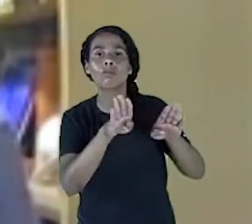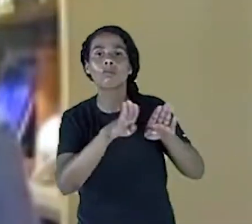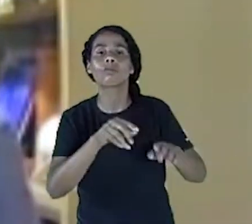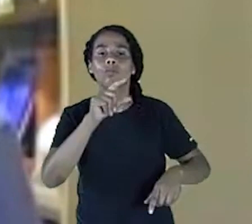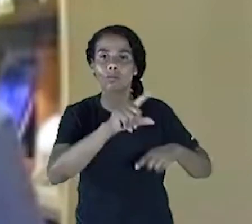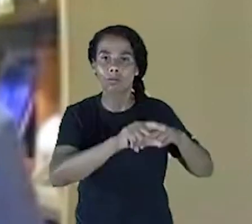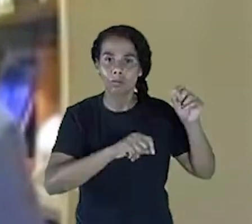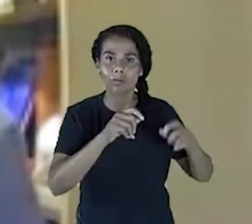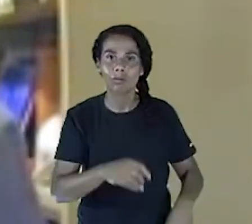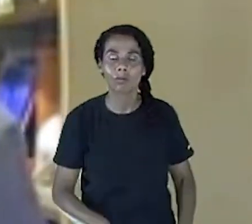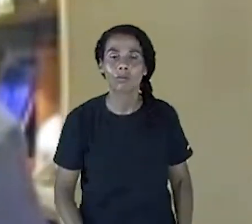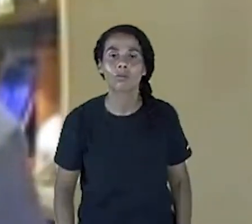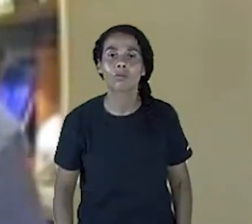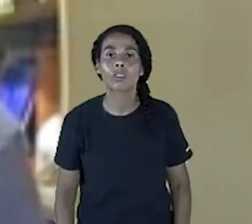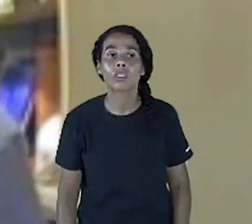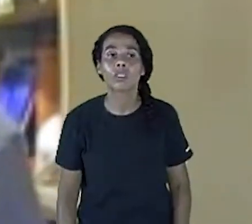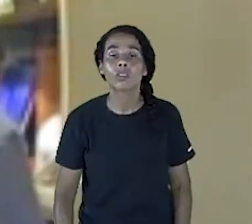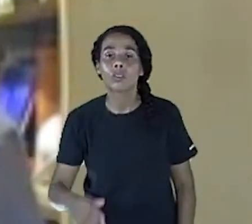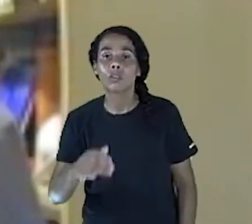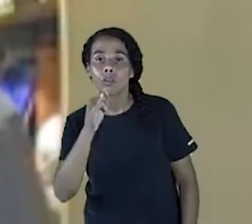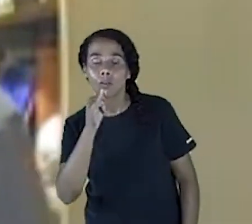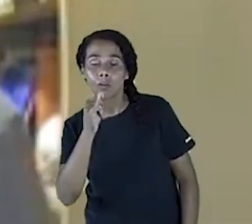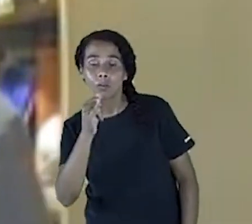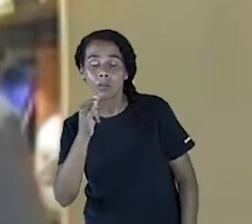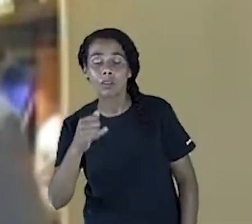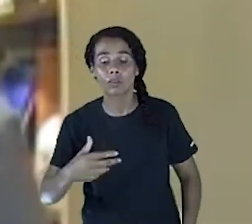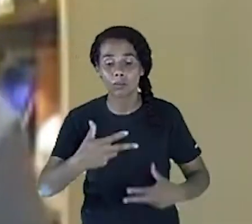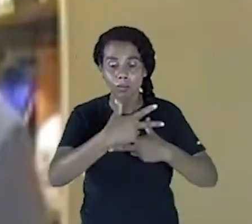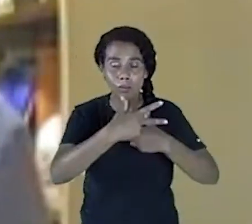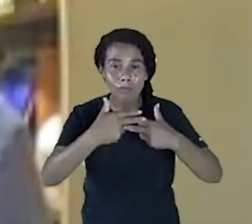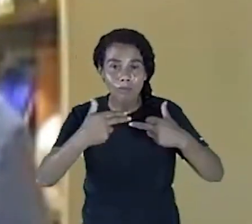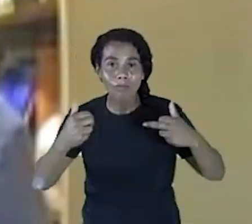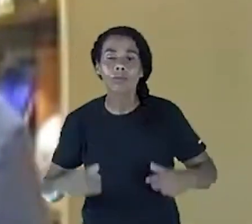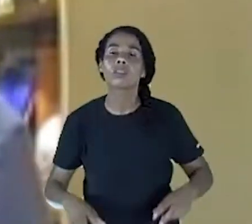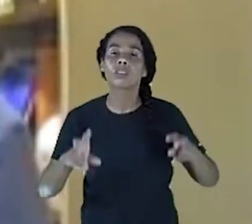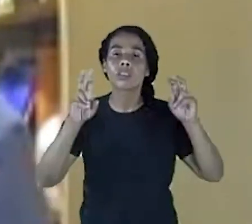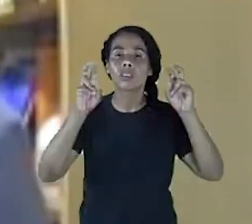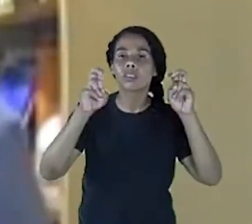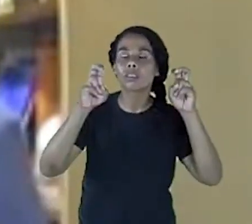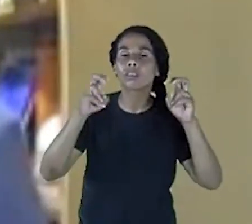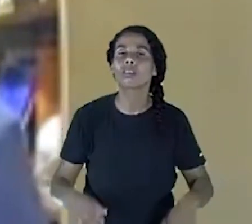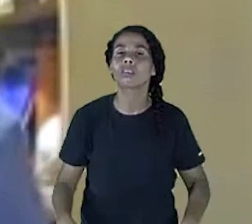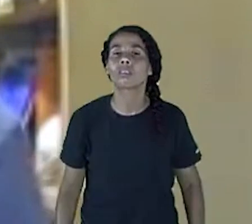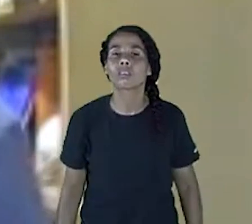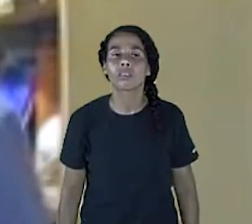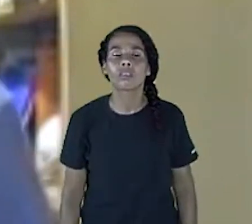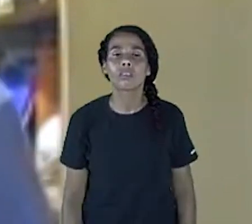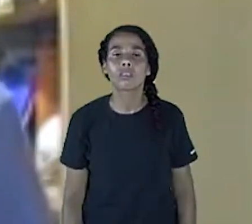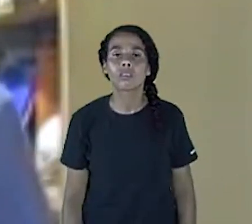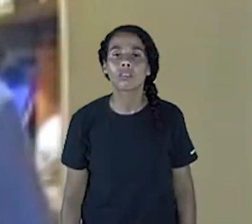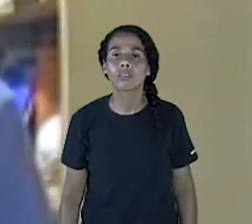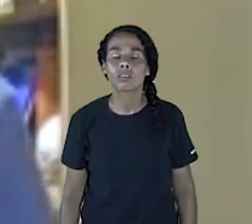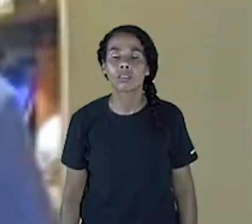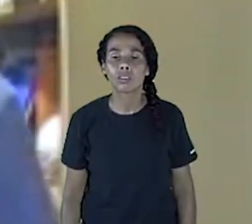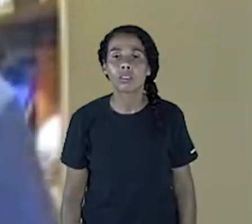ele vai contando como é a gênese de cada canção dessa e como ele vai também